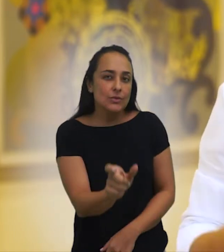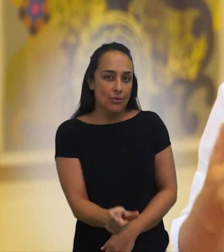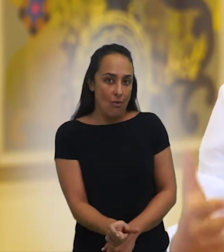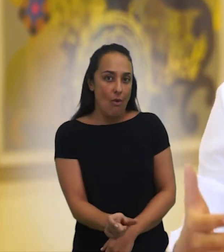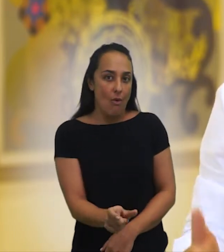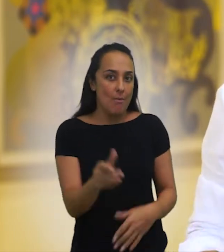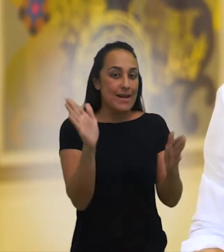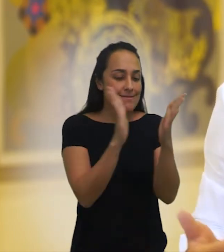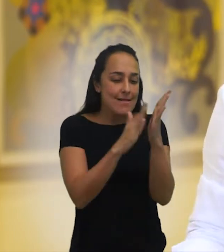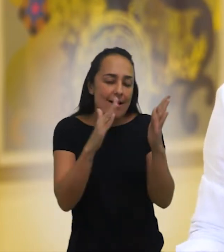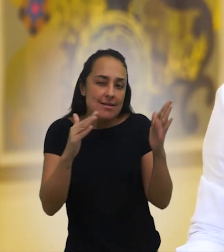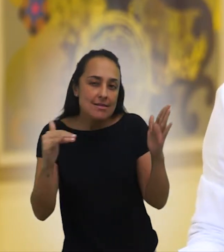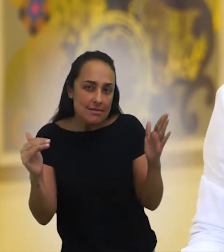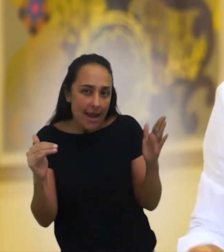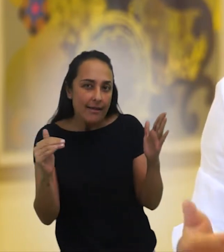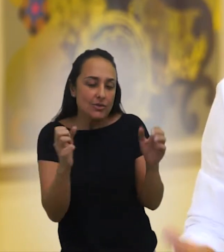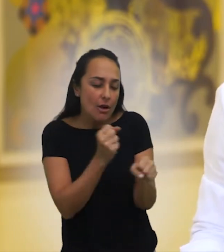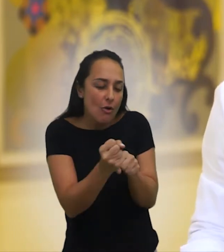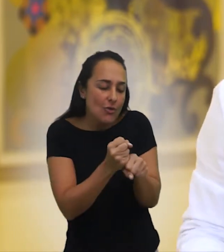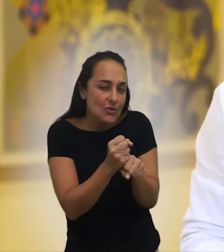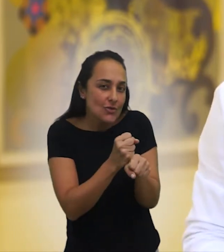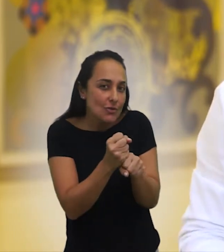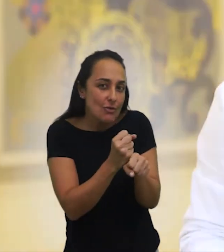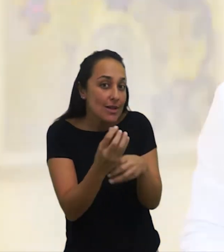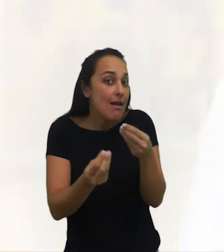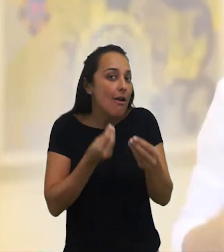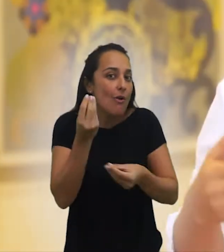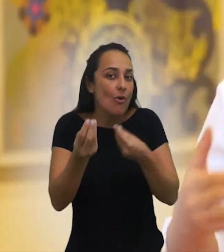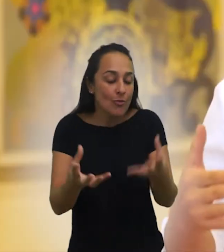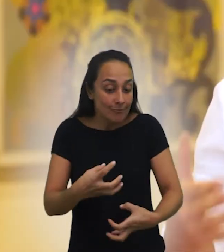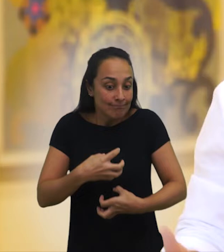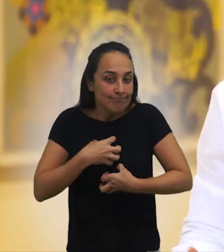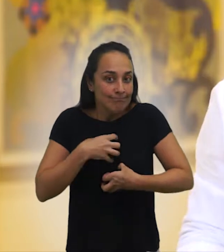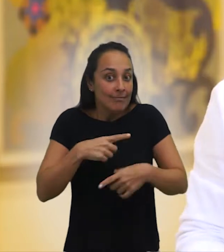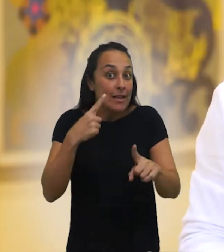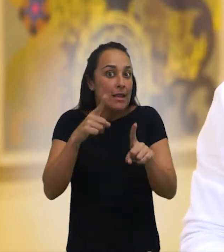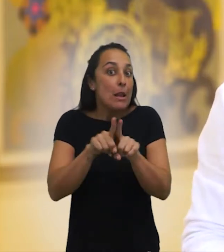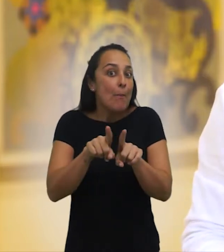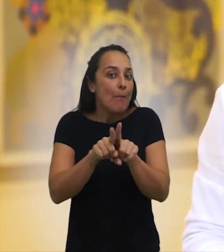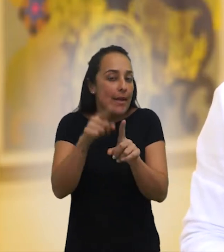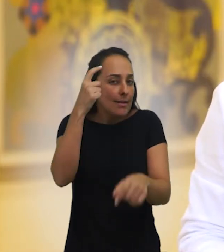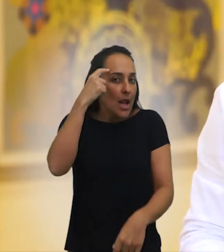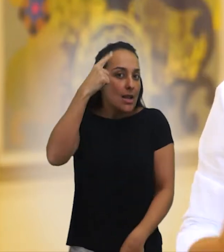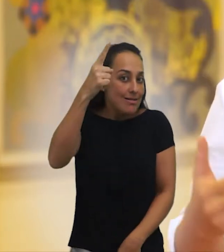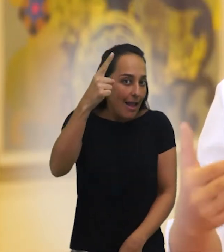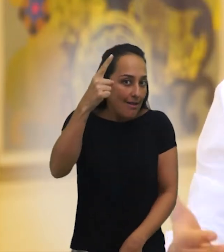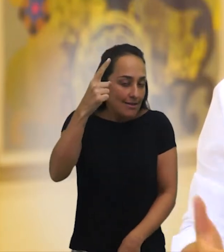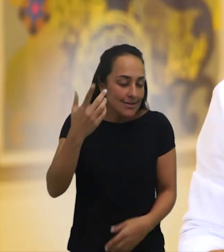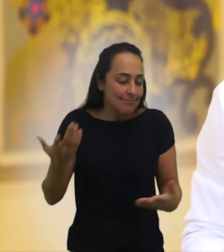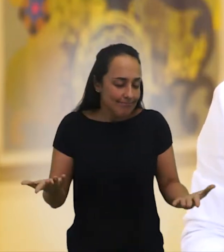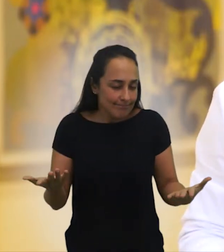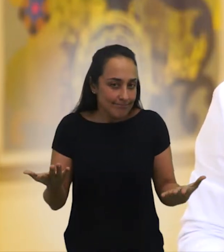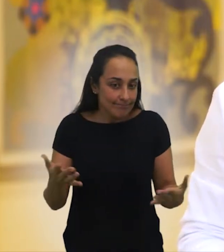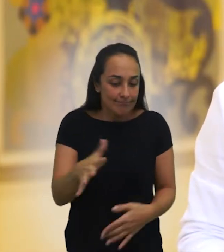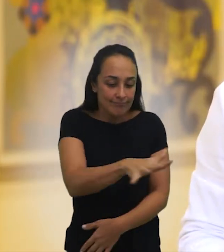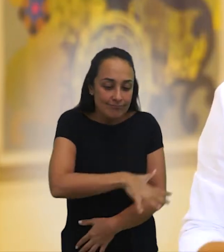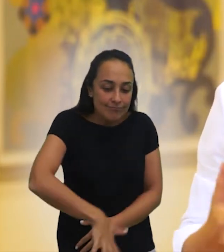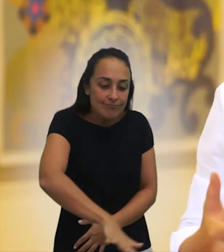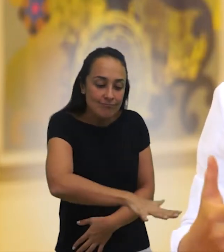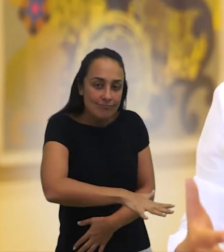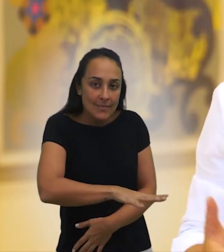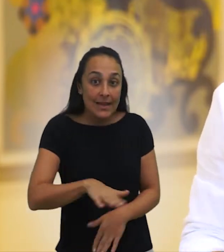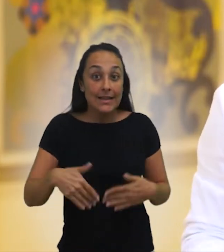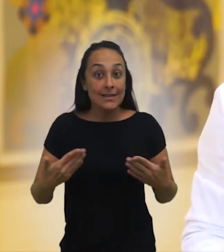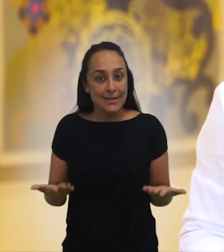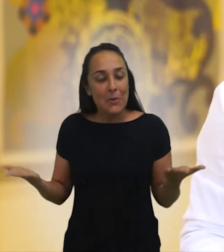estética construída pelas emoções e pelas ideias. Para tratar desse e de outros panoramas, o Pesquisa em Pauta de hoje